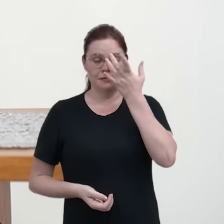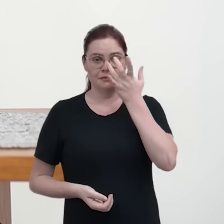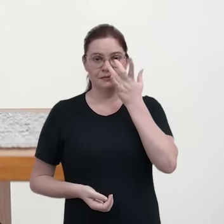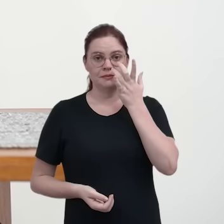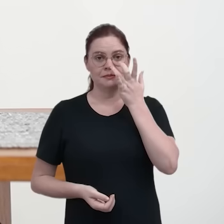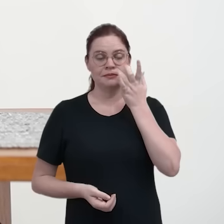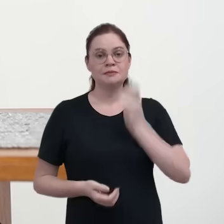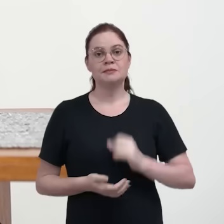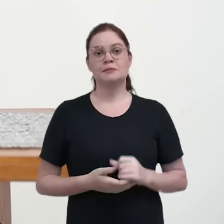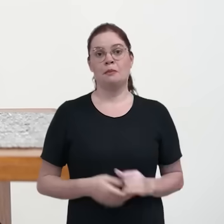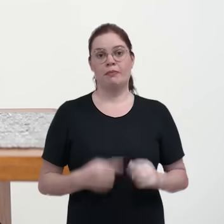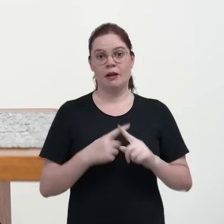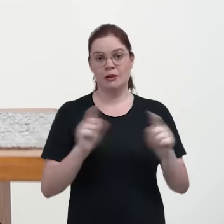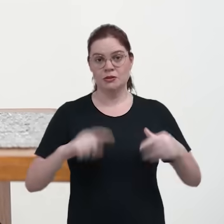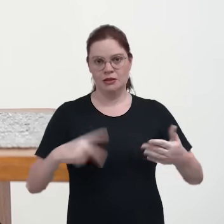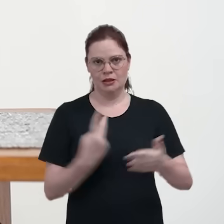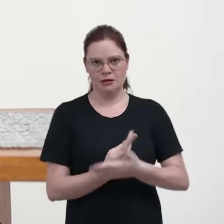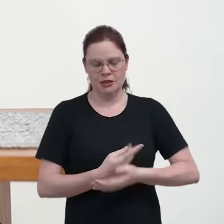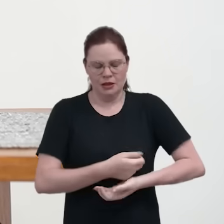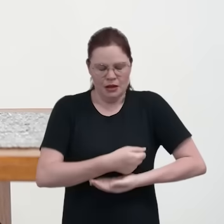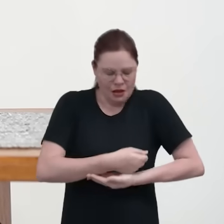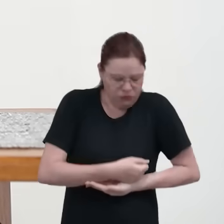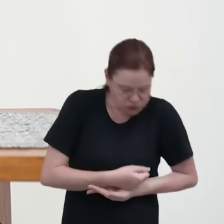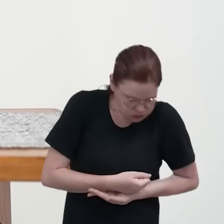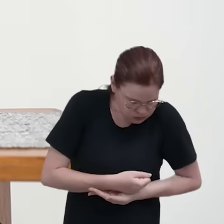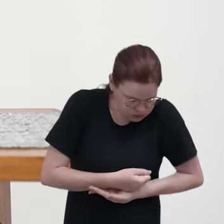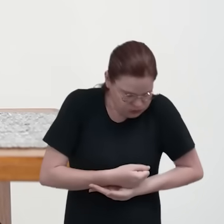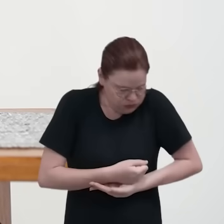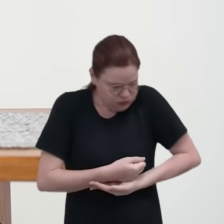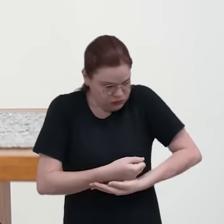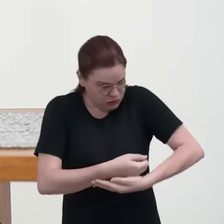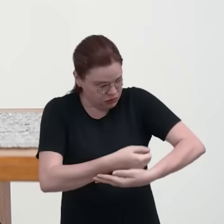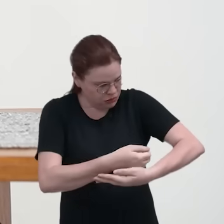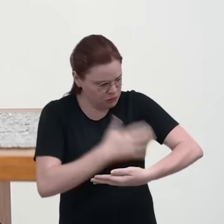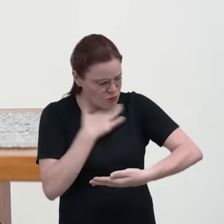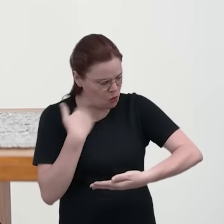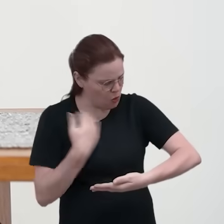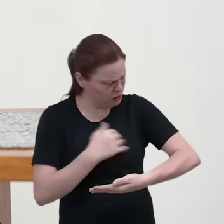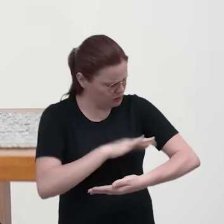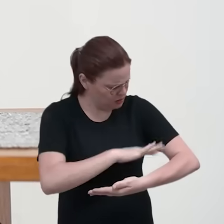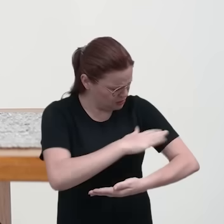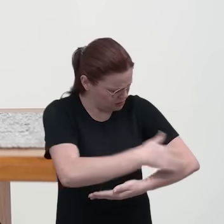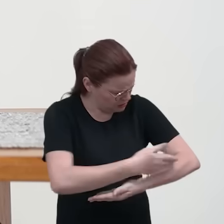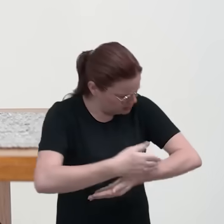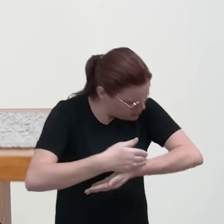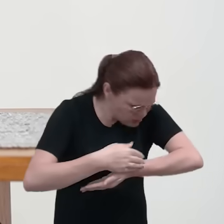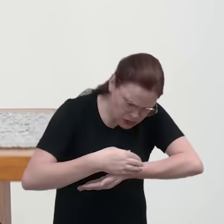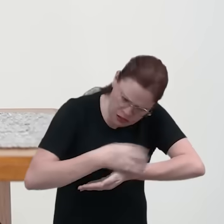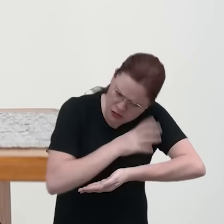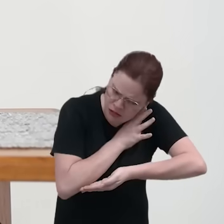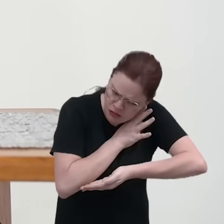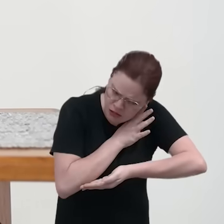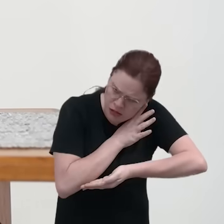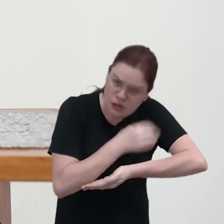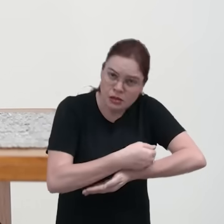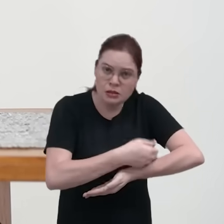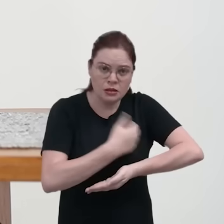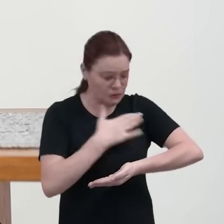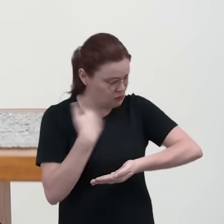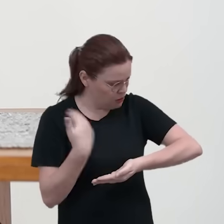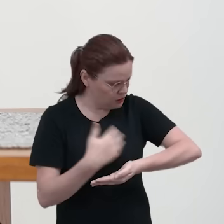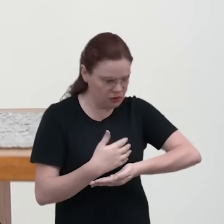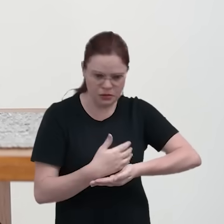E, porém, ela pegou o seu filho sem vida